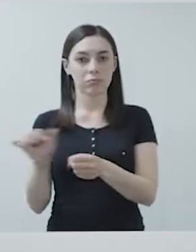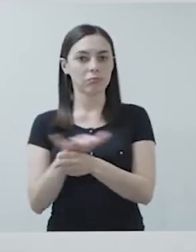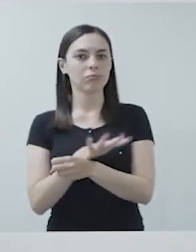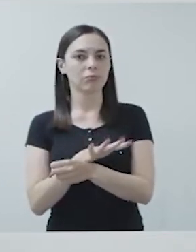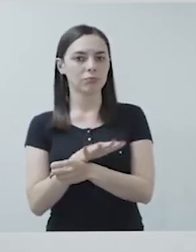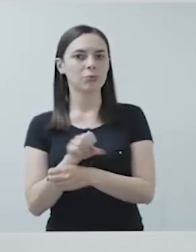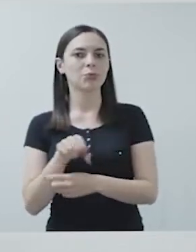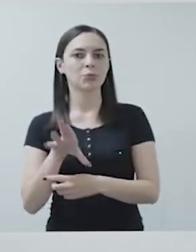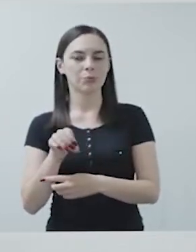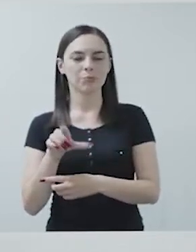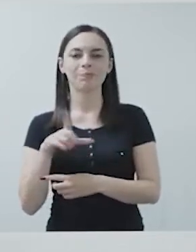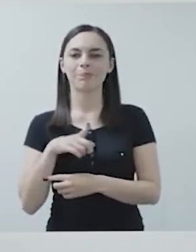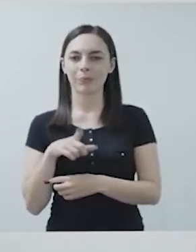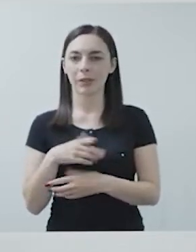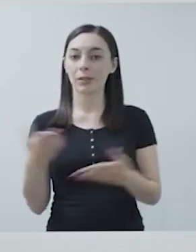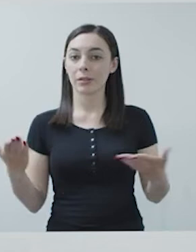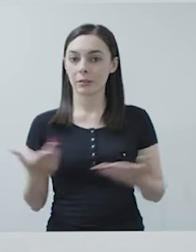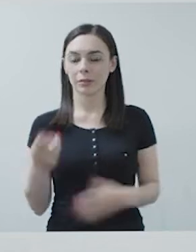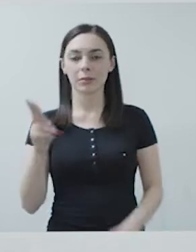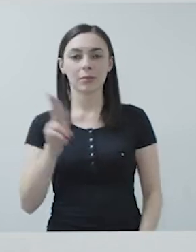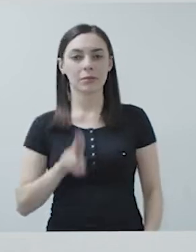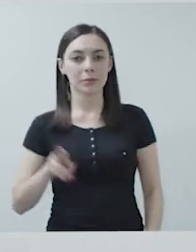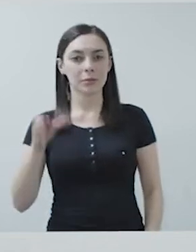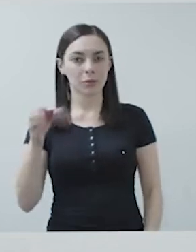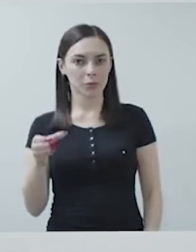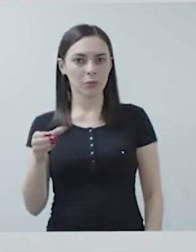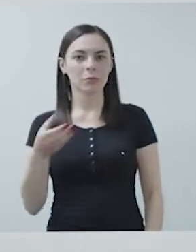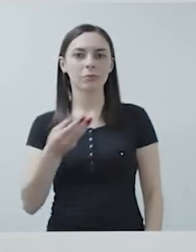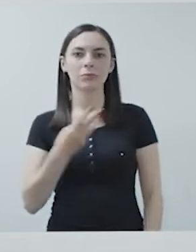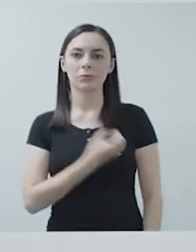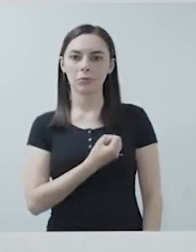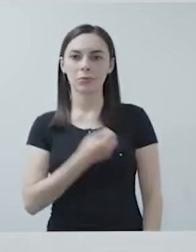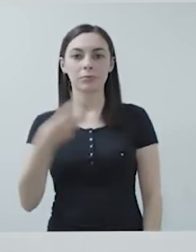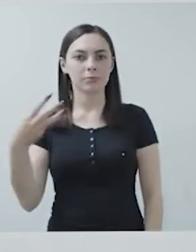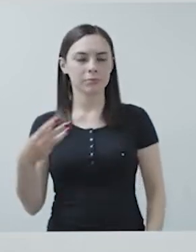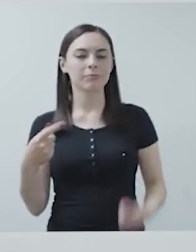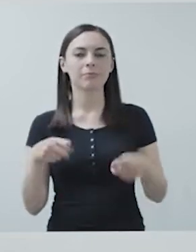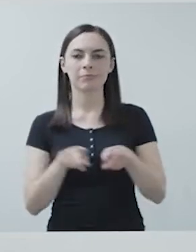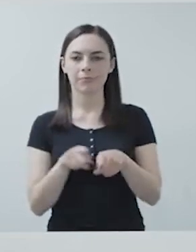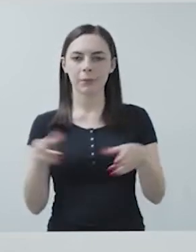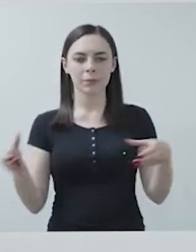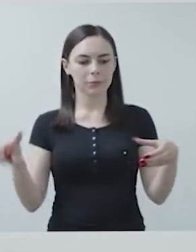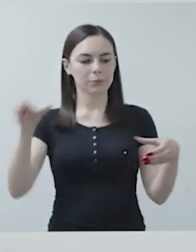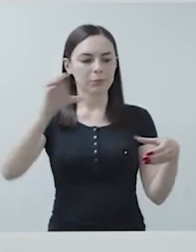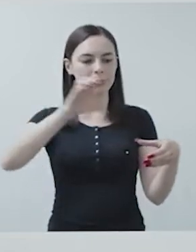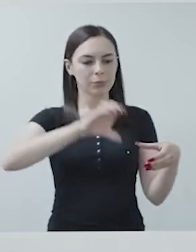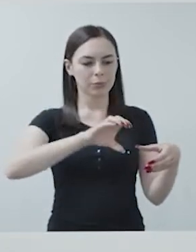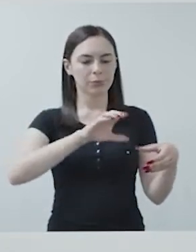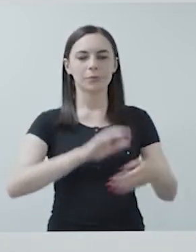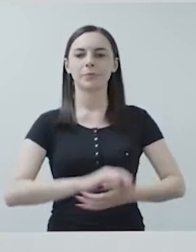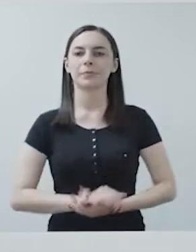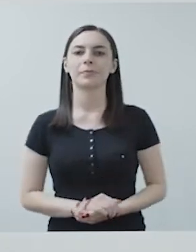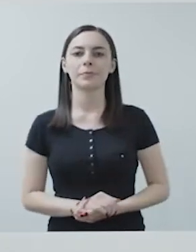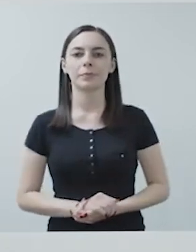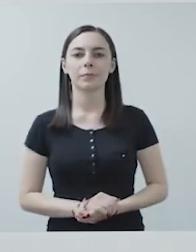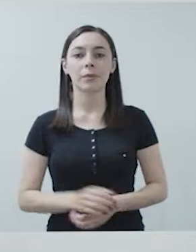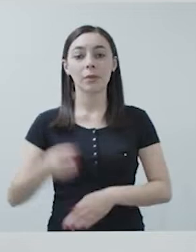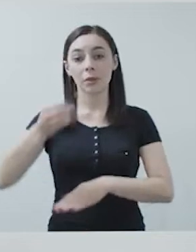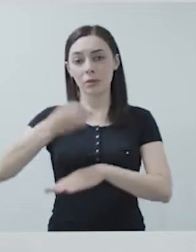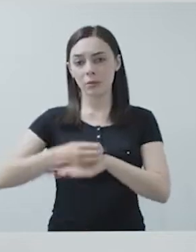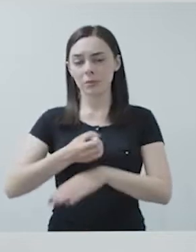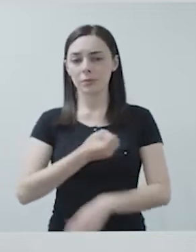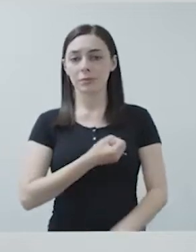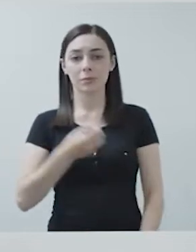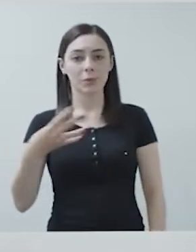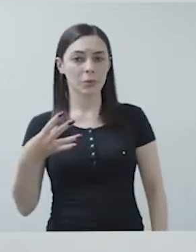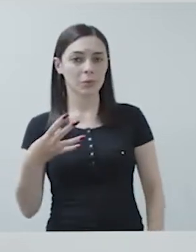né? Então, nós vamos usar o copo número 3 também. O copo número 4, está cheio